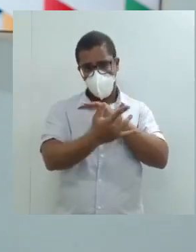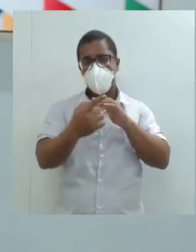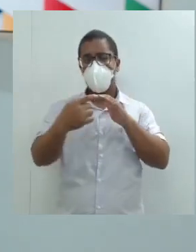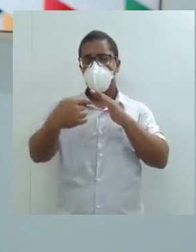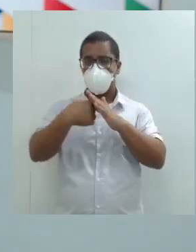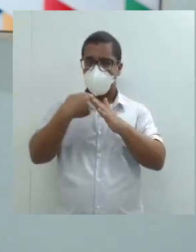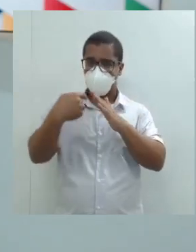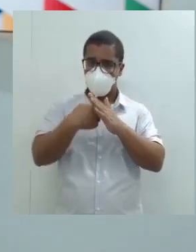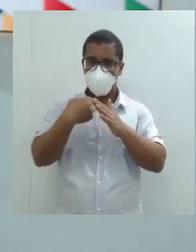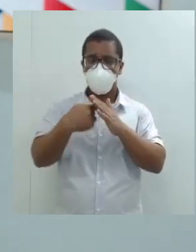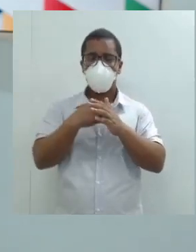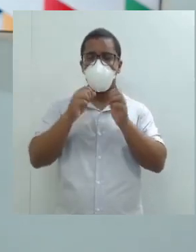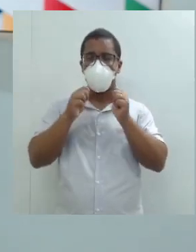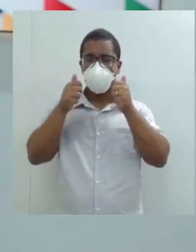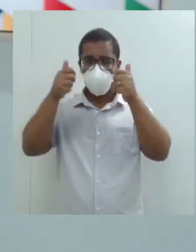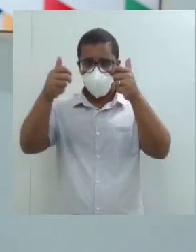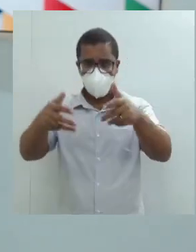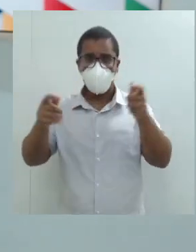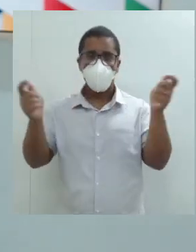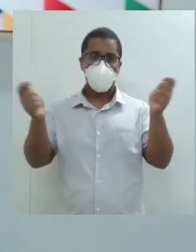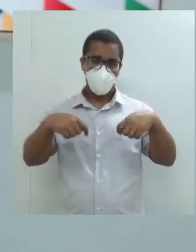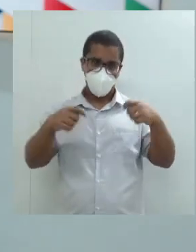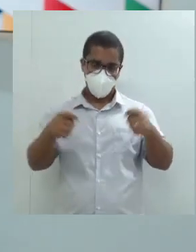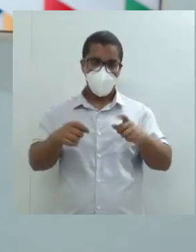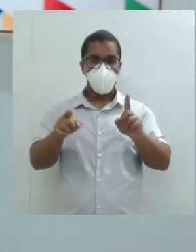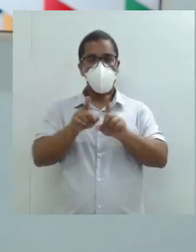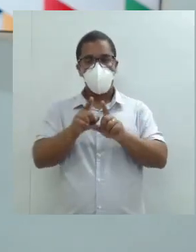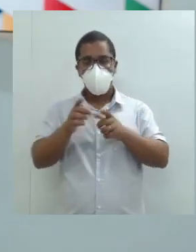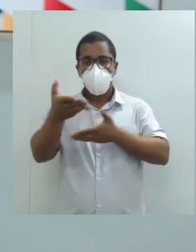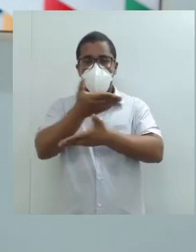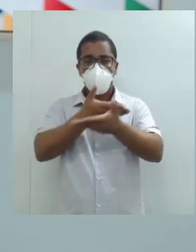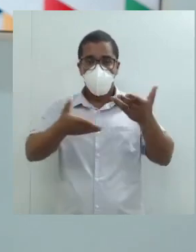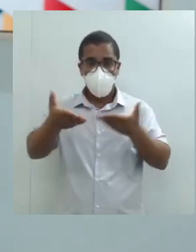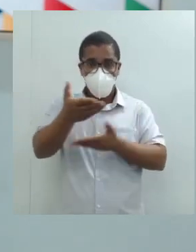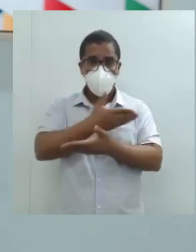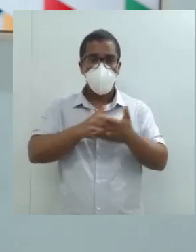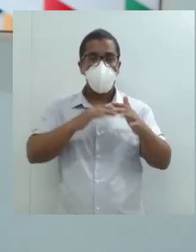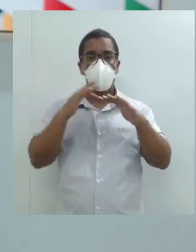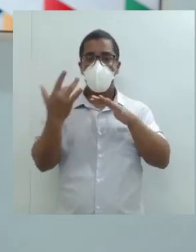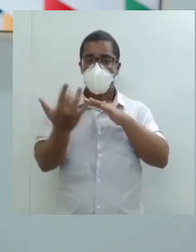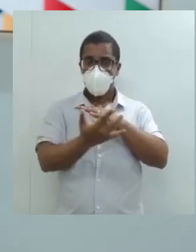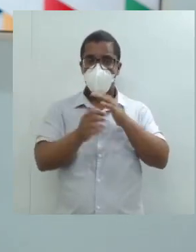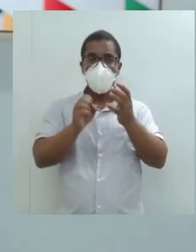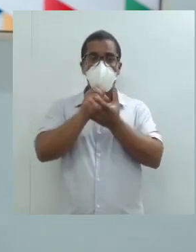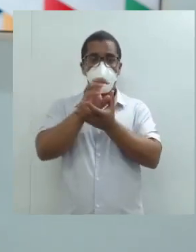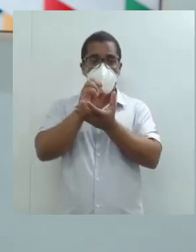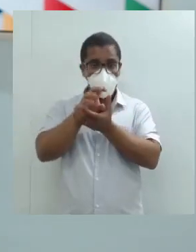gente tira a sua dúvida por lá. E aí também faz essa interação com as redes sociais do